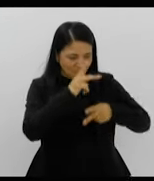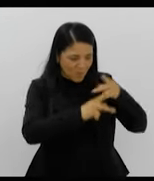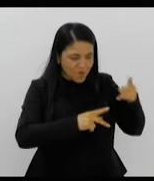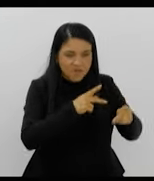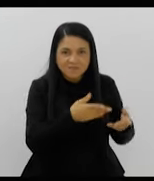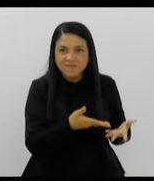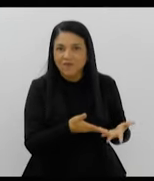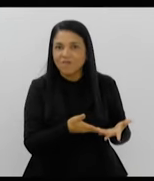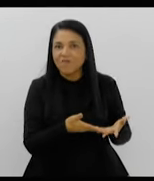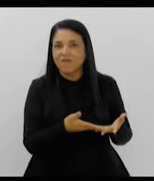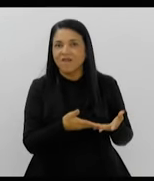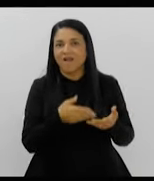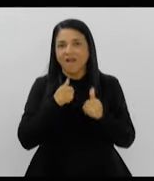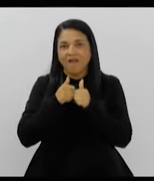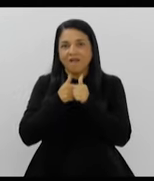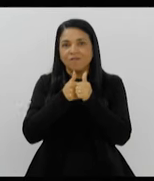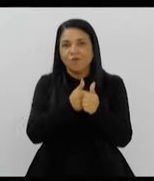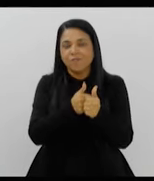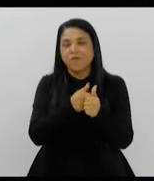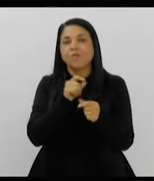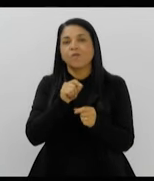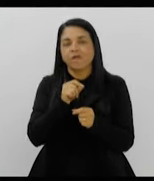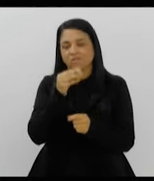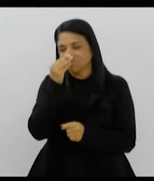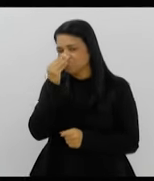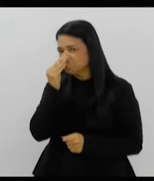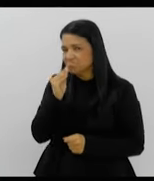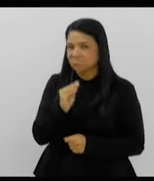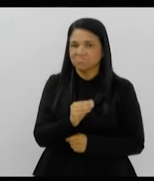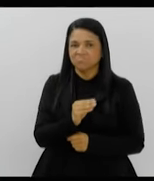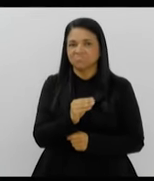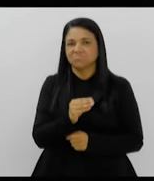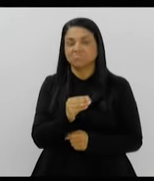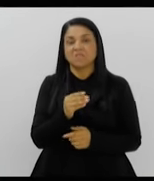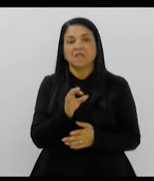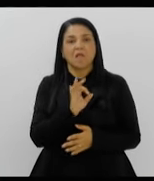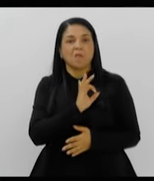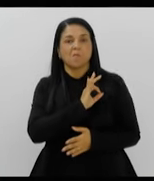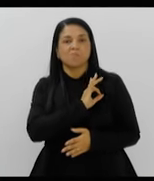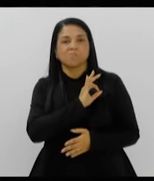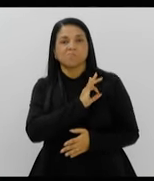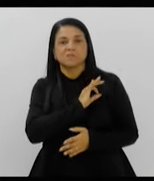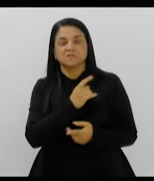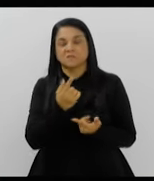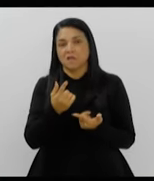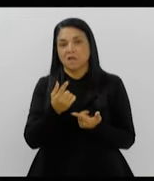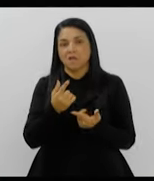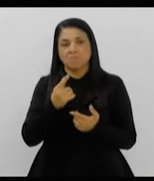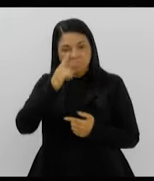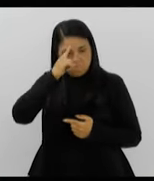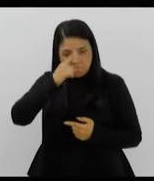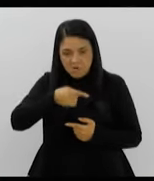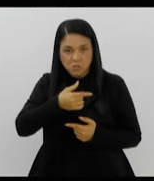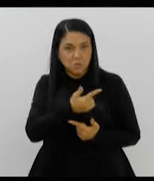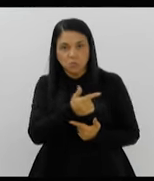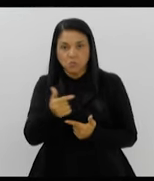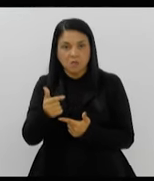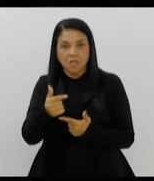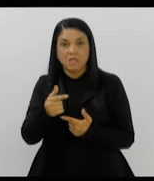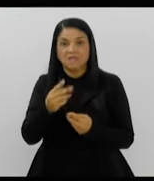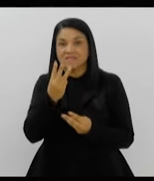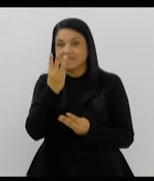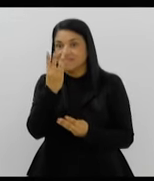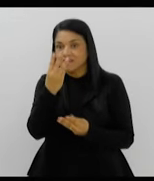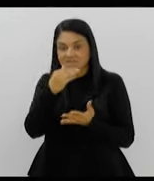gente acompanha é uma omissão, uma falta de condições da polícia, uma falta de comando, mesmo com 3